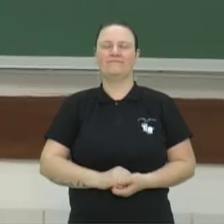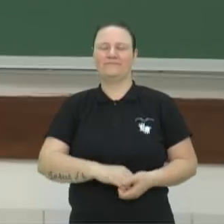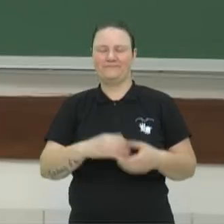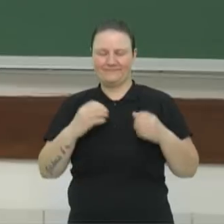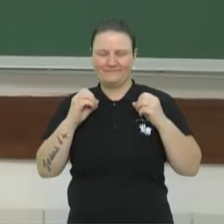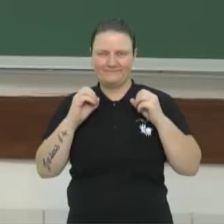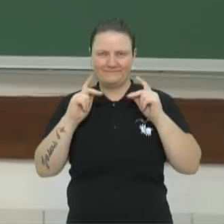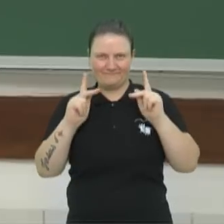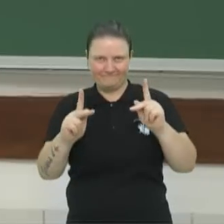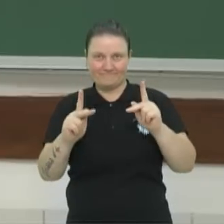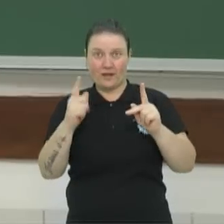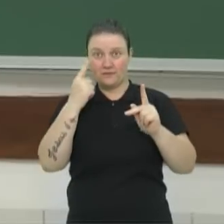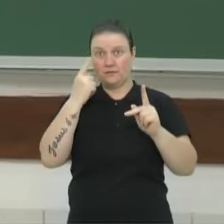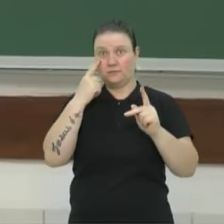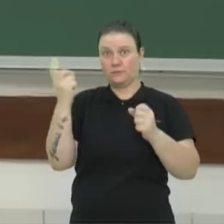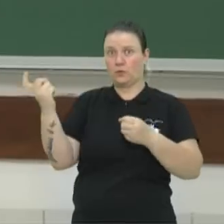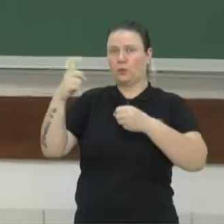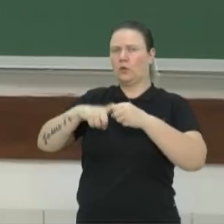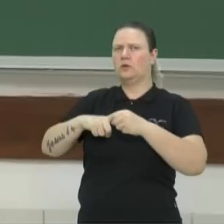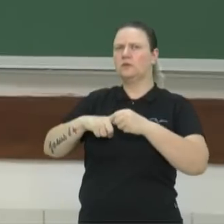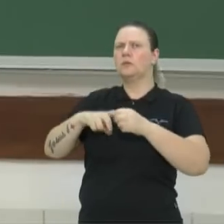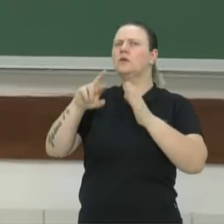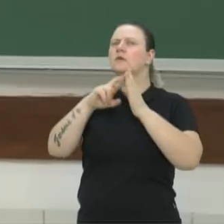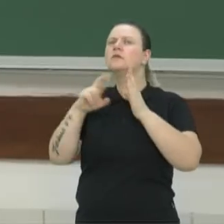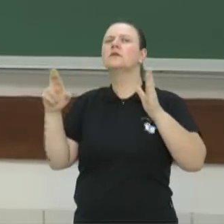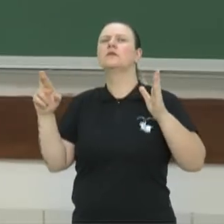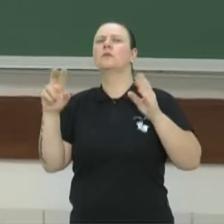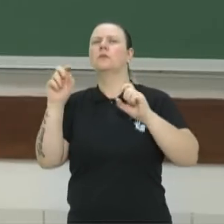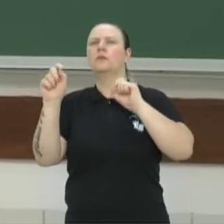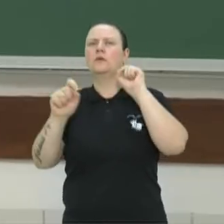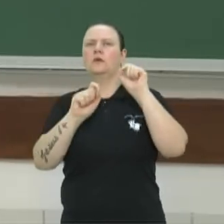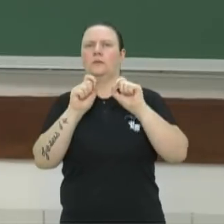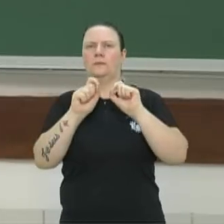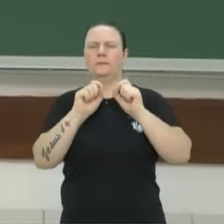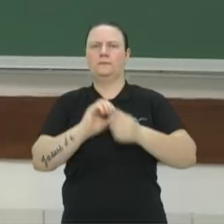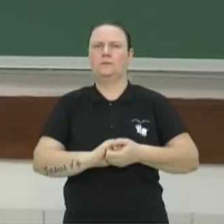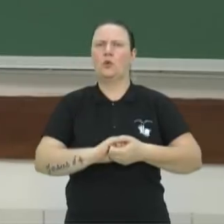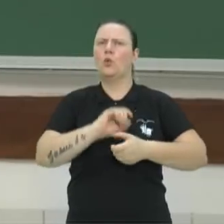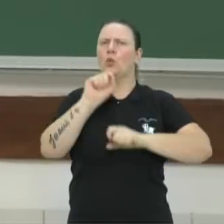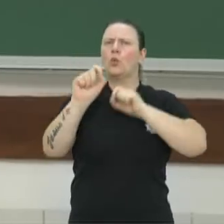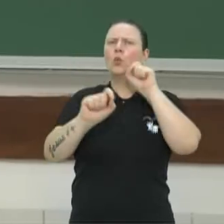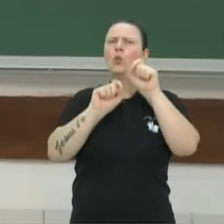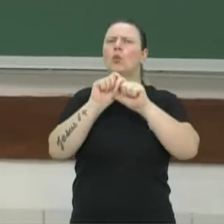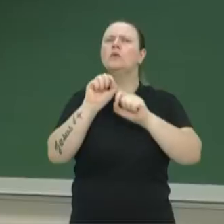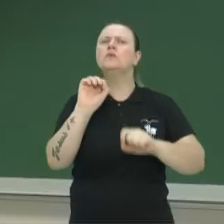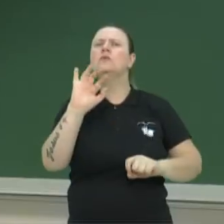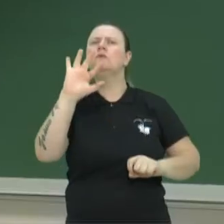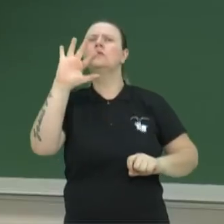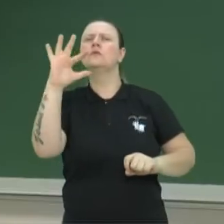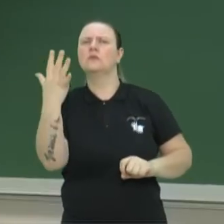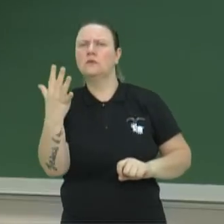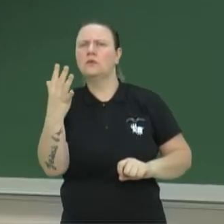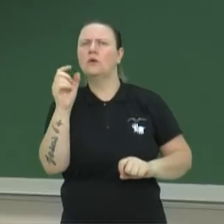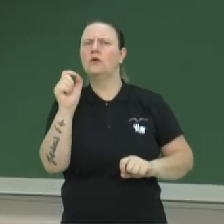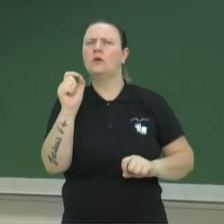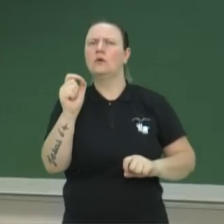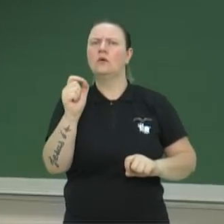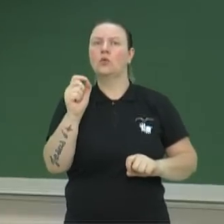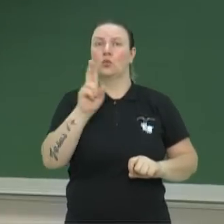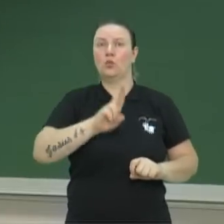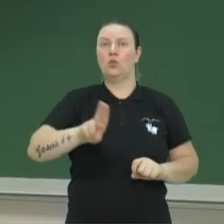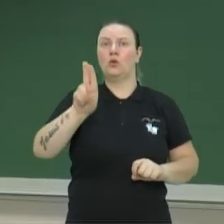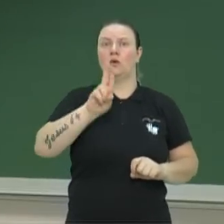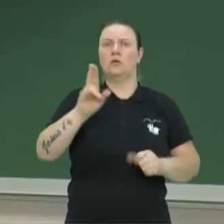Beleza, galera. Então vamos lá, retornando aqui com a resposta, né? Qual é o efeito, então, gerado pelo uso